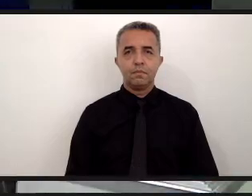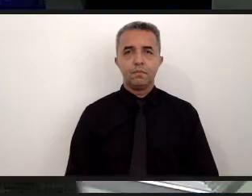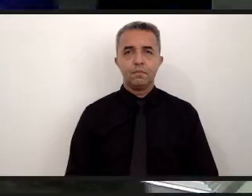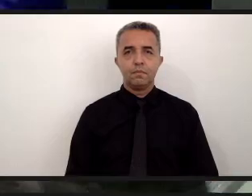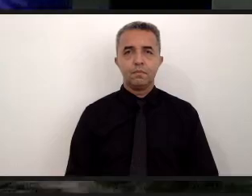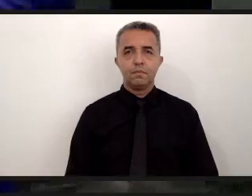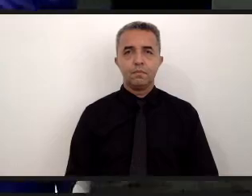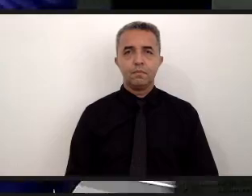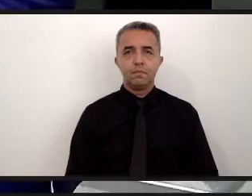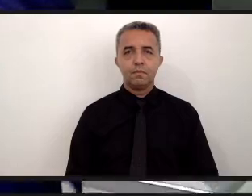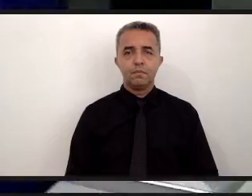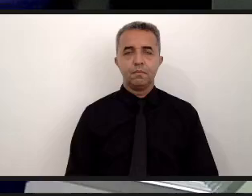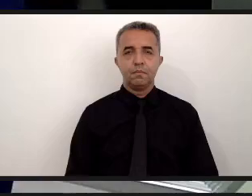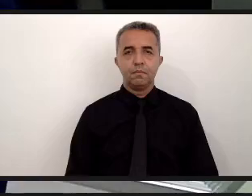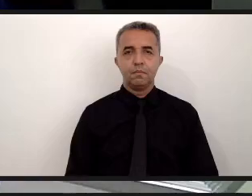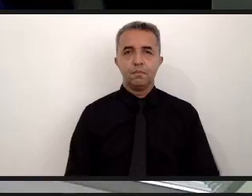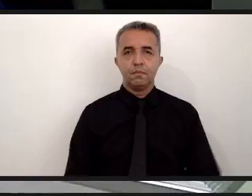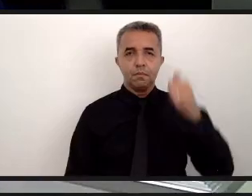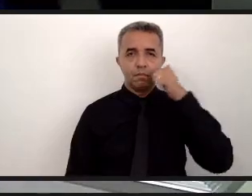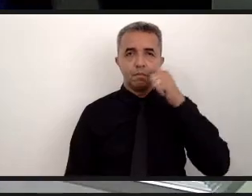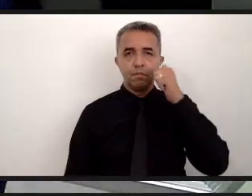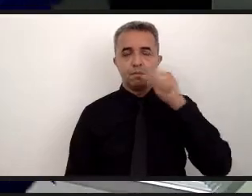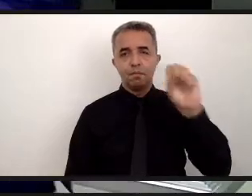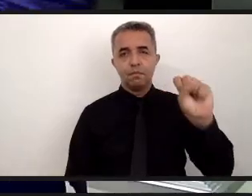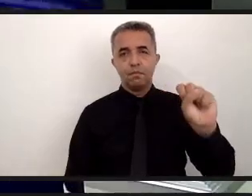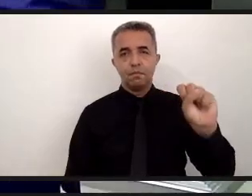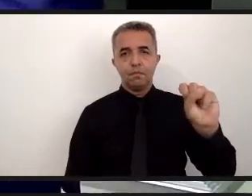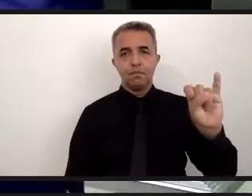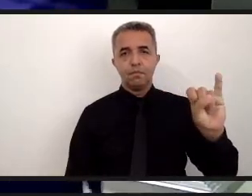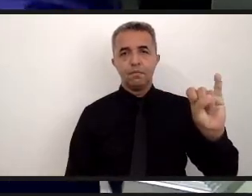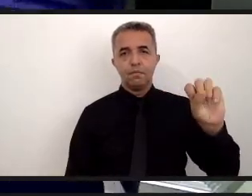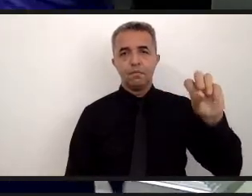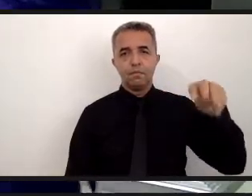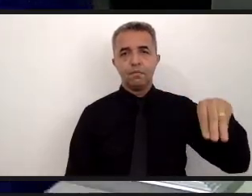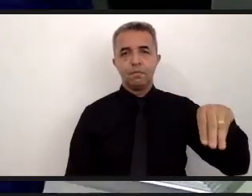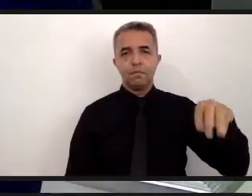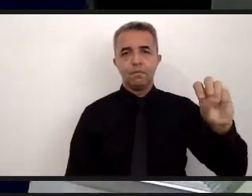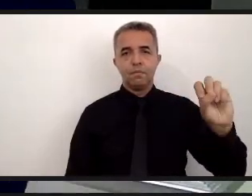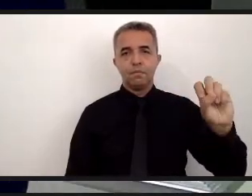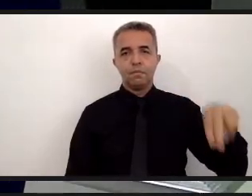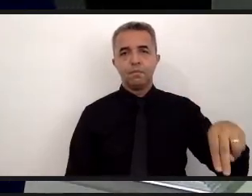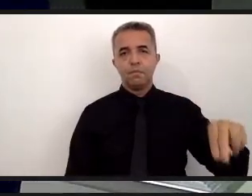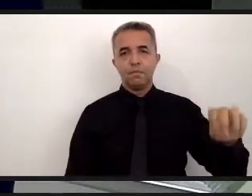Convidamos também a senhora Simone Valéria Pinheiro de Figueiredo.